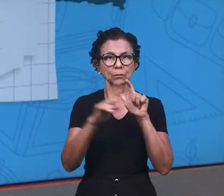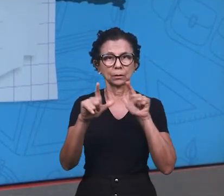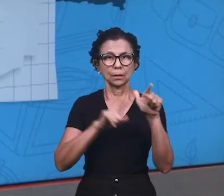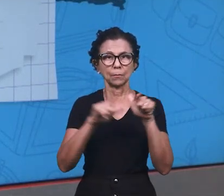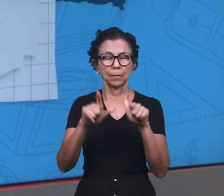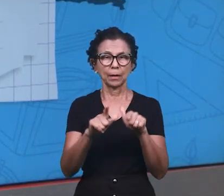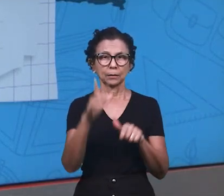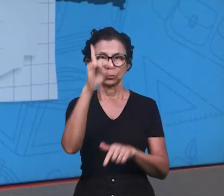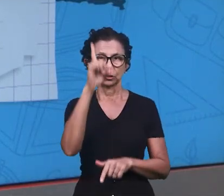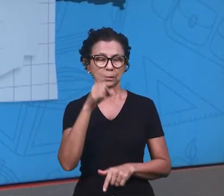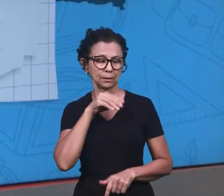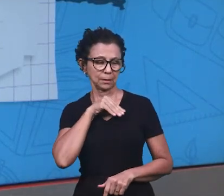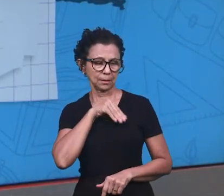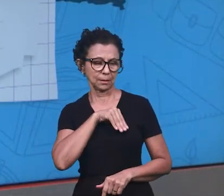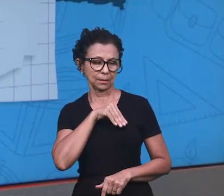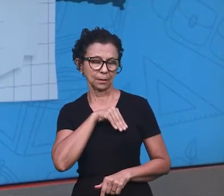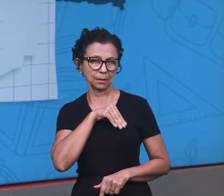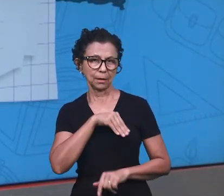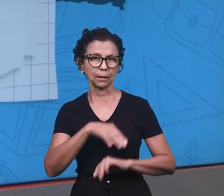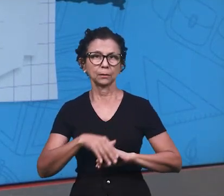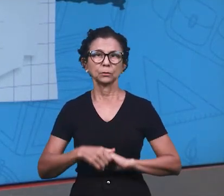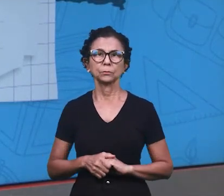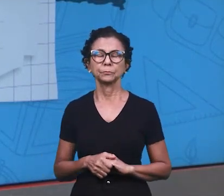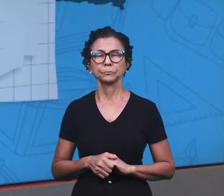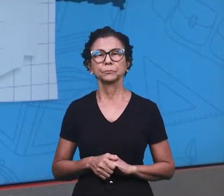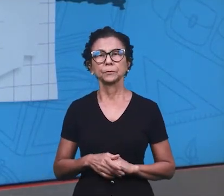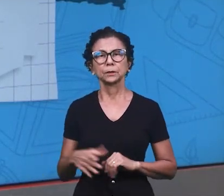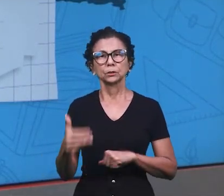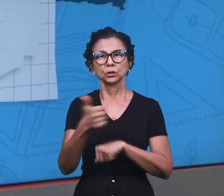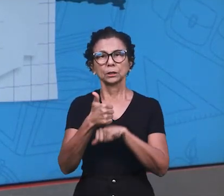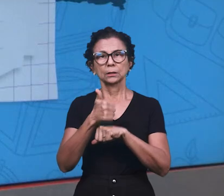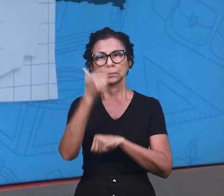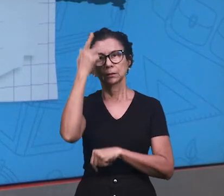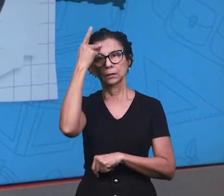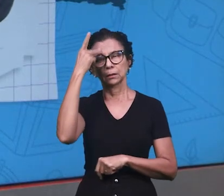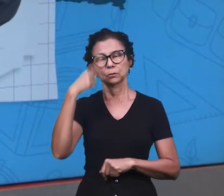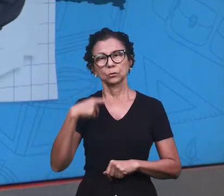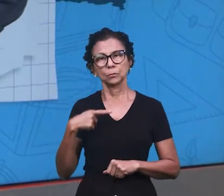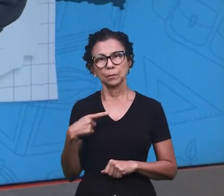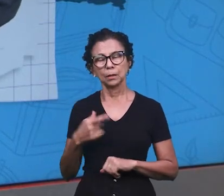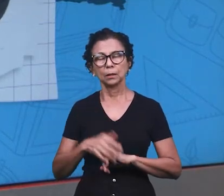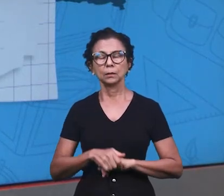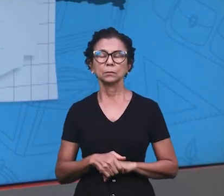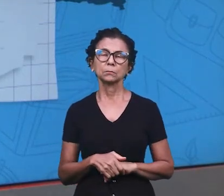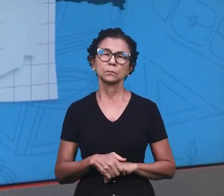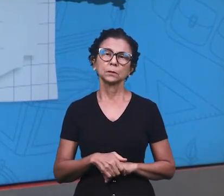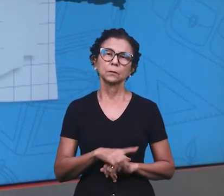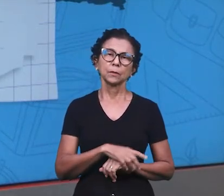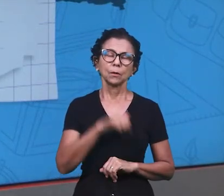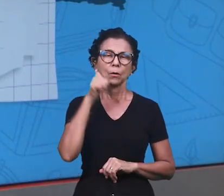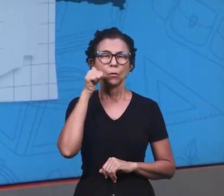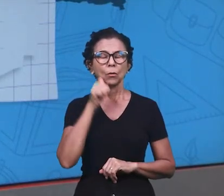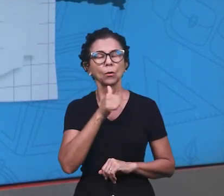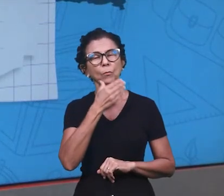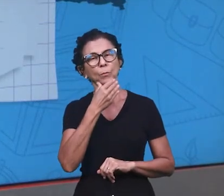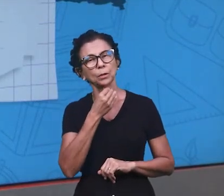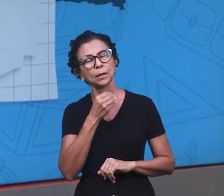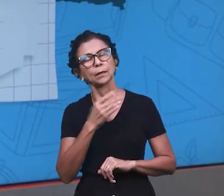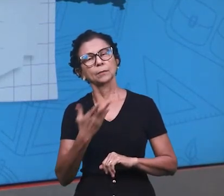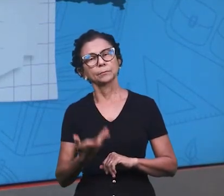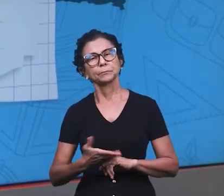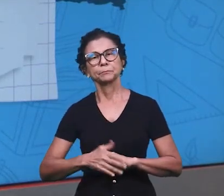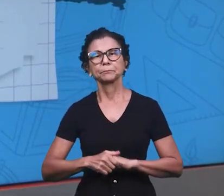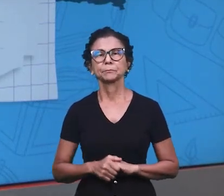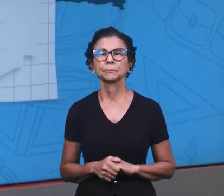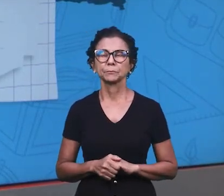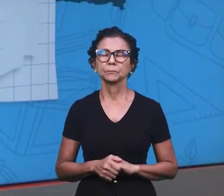remunerado, a dignidade humana como direitos, além de estabelecer a igualdade entre os gêneros masculino e feminino. Então, eu já tenho a ideia de acréscimo.